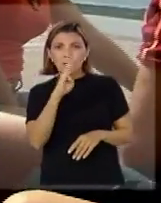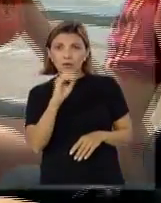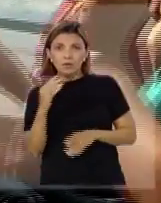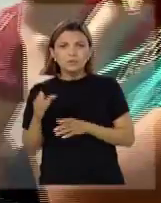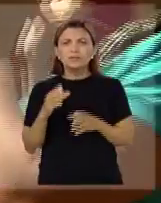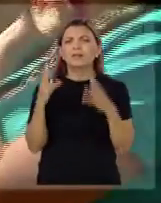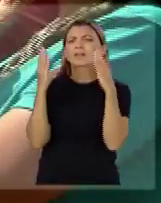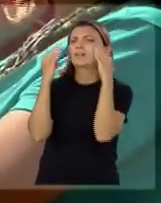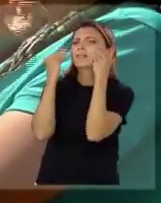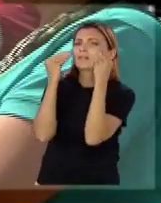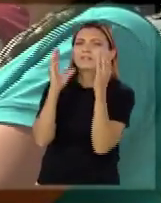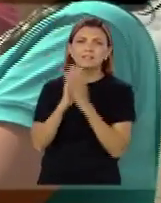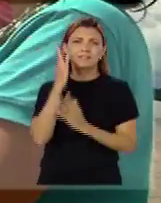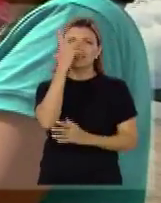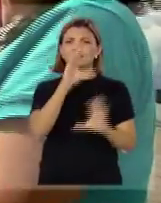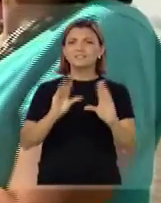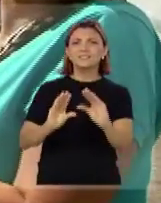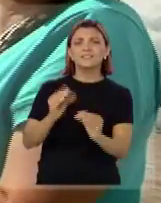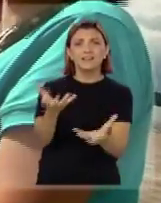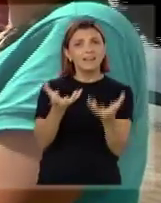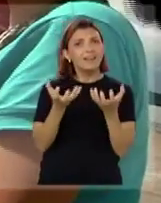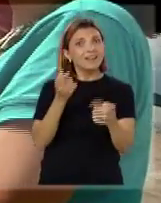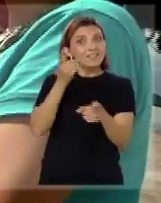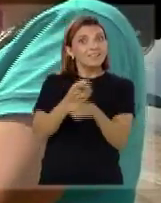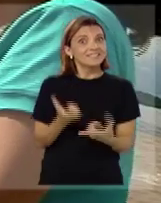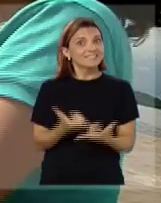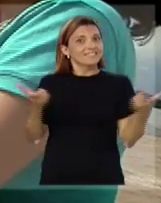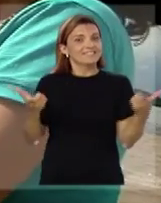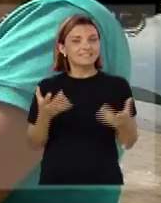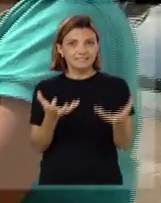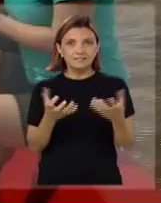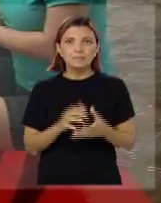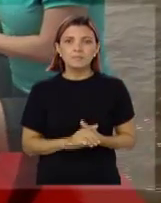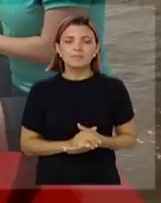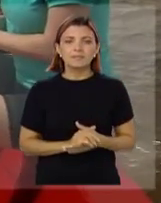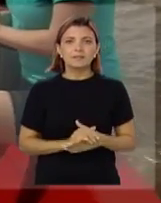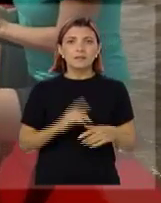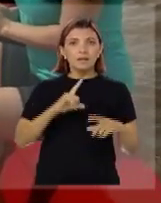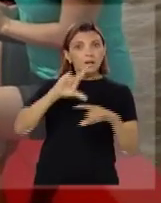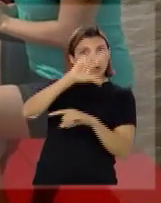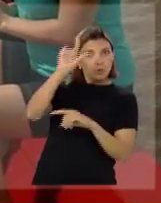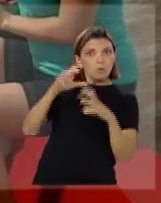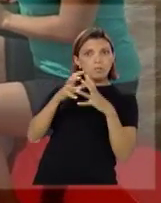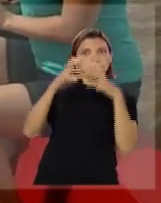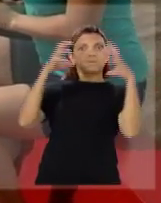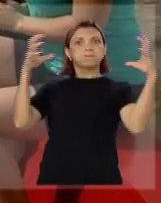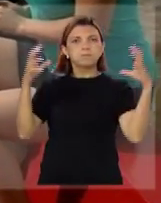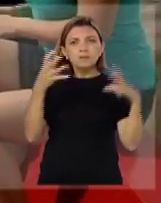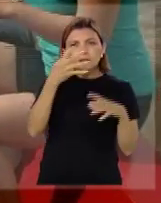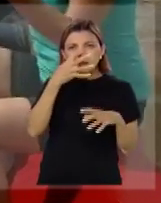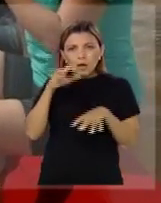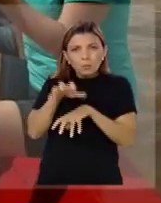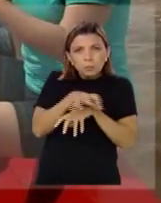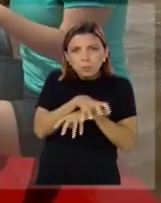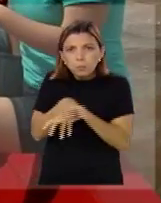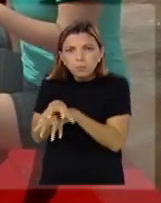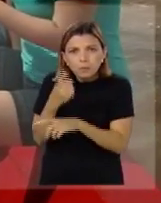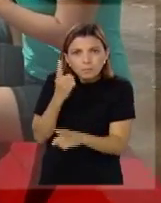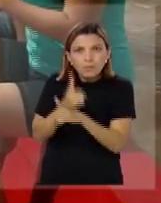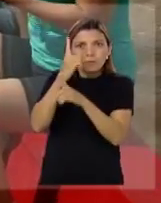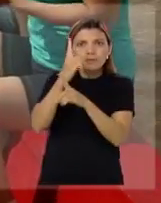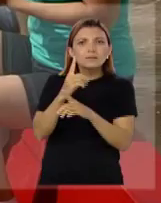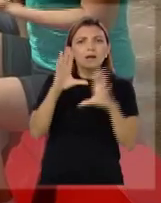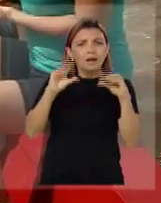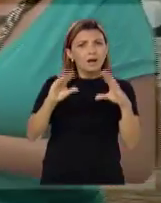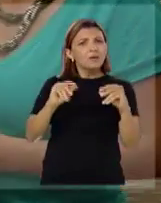Ai, boto é um dos bichinhos fofinhos. Tomara que a gente esteja no nosso dia de sorte. É, e se tiver a lua cheia, melhor ainda. É, porque a luz da lua ajuda a